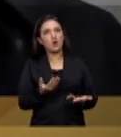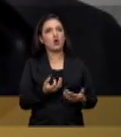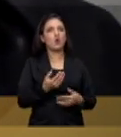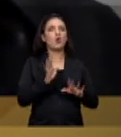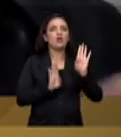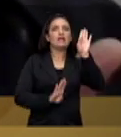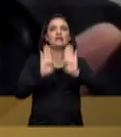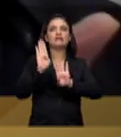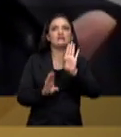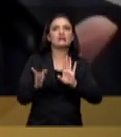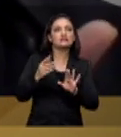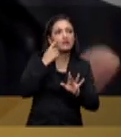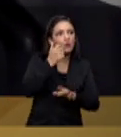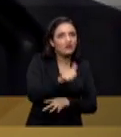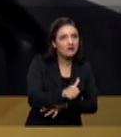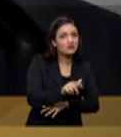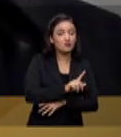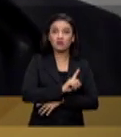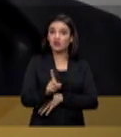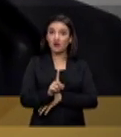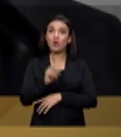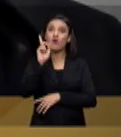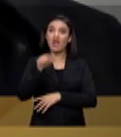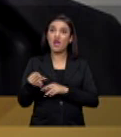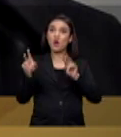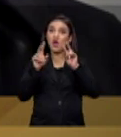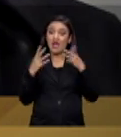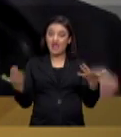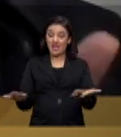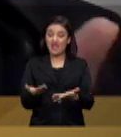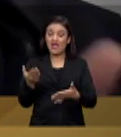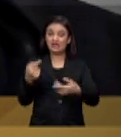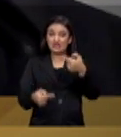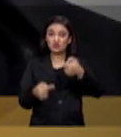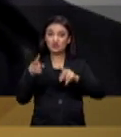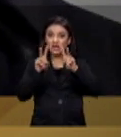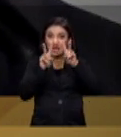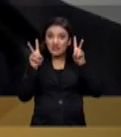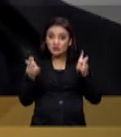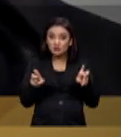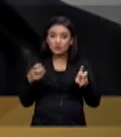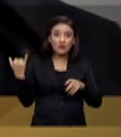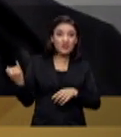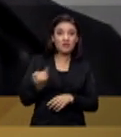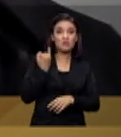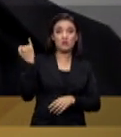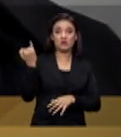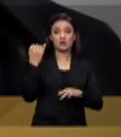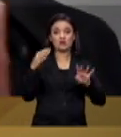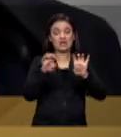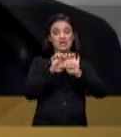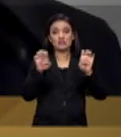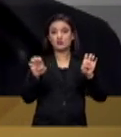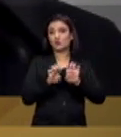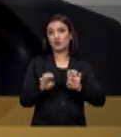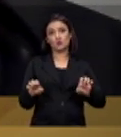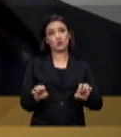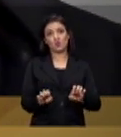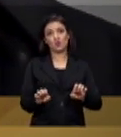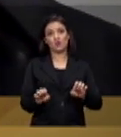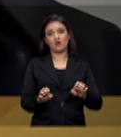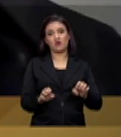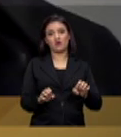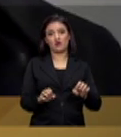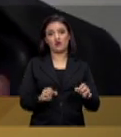estamos falando de questões fundamentais da estrutura competencial do poder. Por isso que me